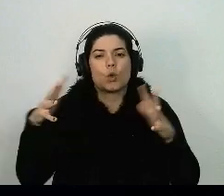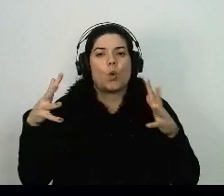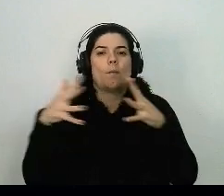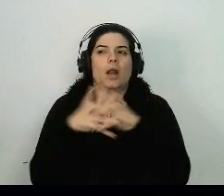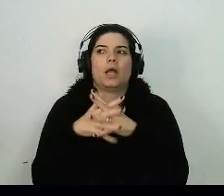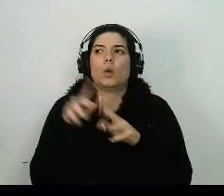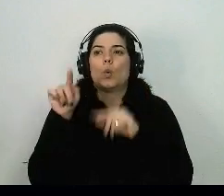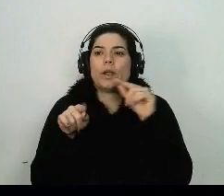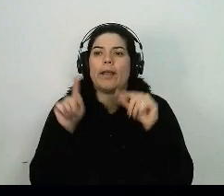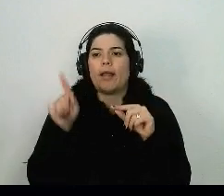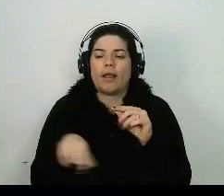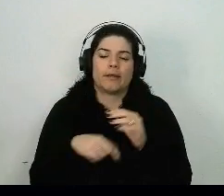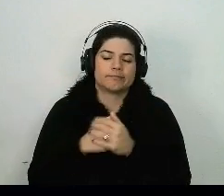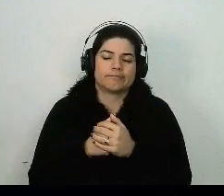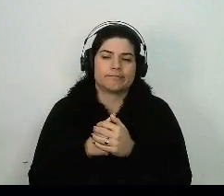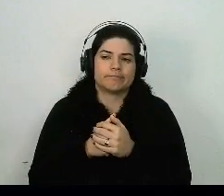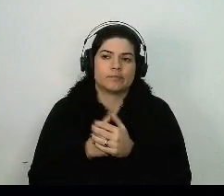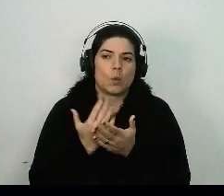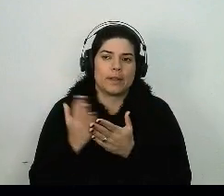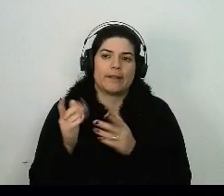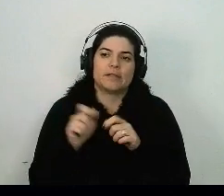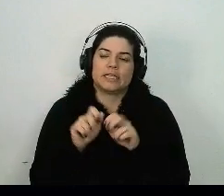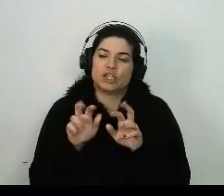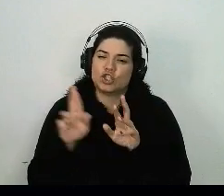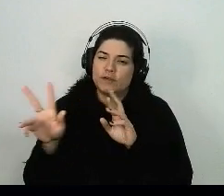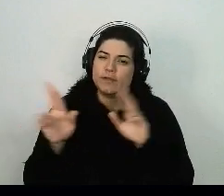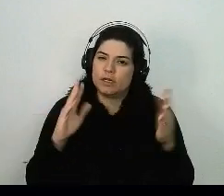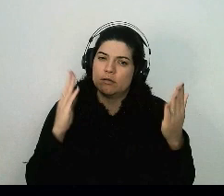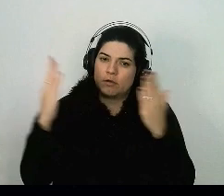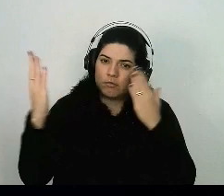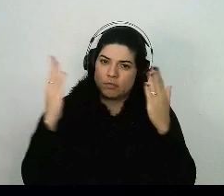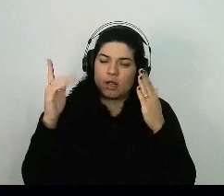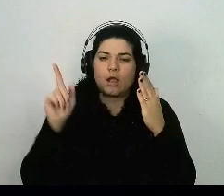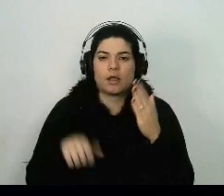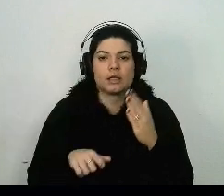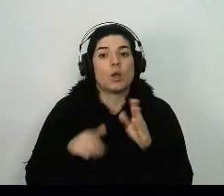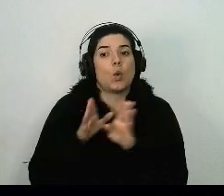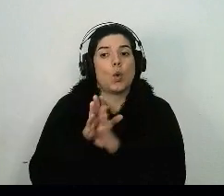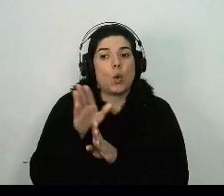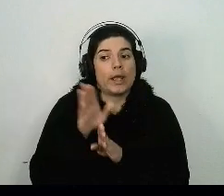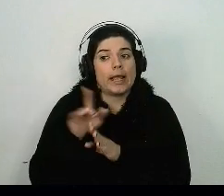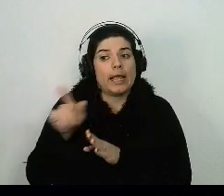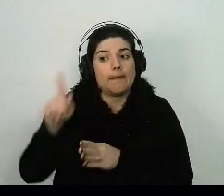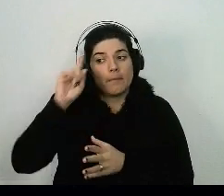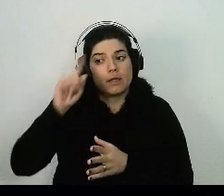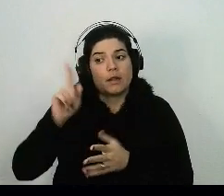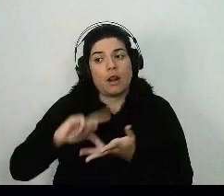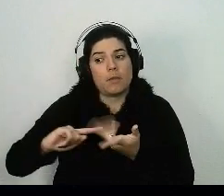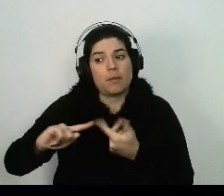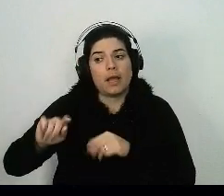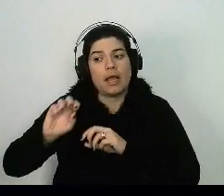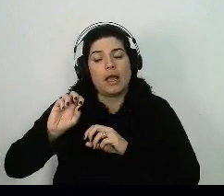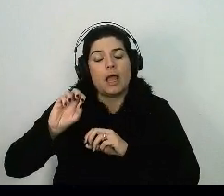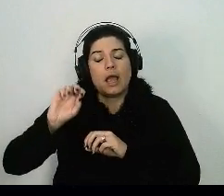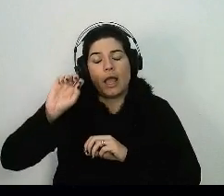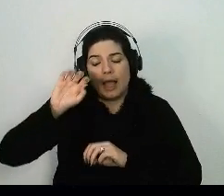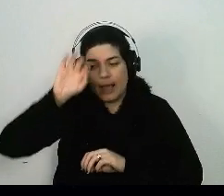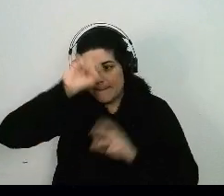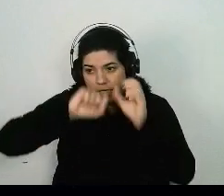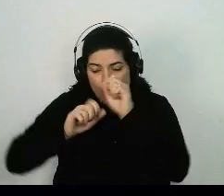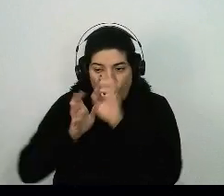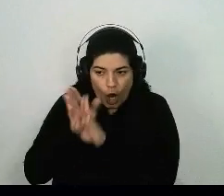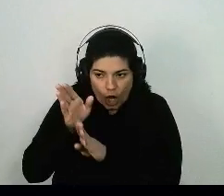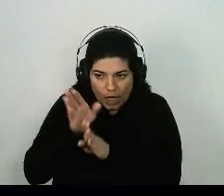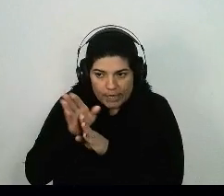e começar a fazer as diferenciações. Então, eu oriento o processo de aprendizagem dela, não ensino de fato, eu oriento o